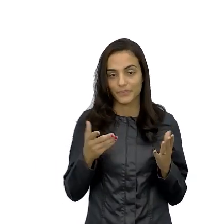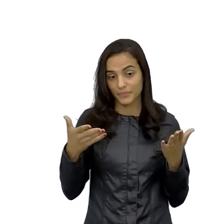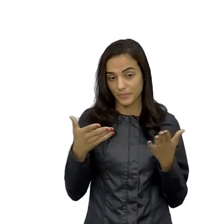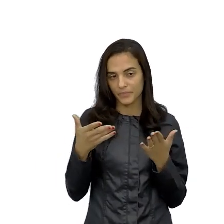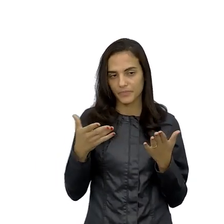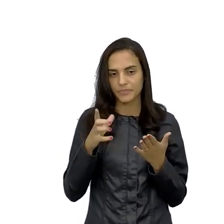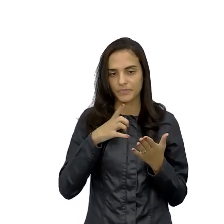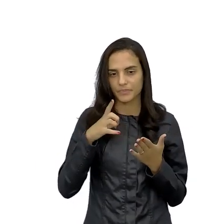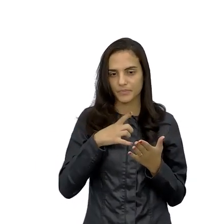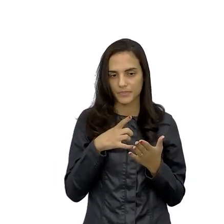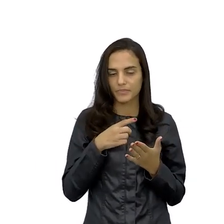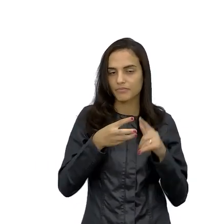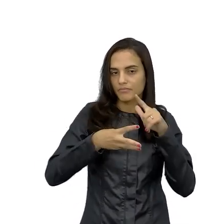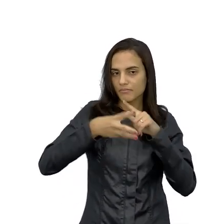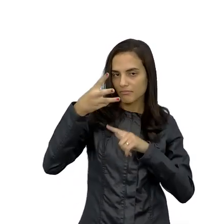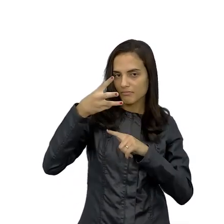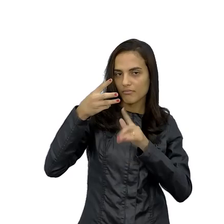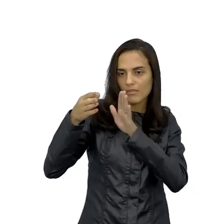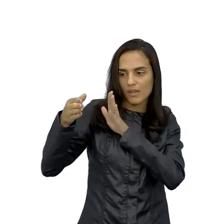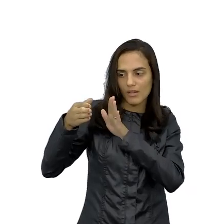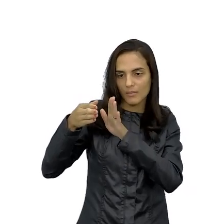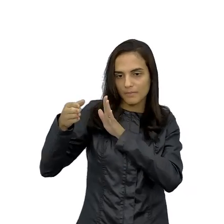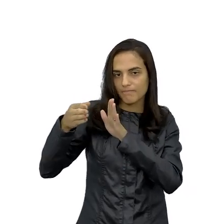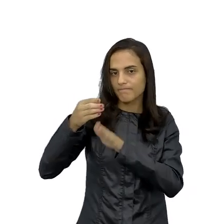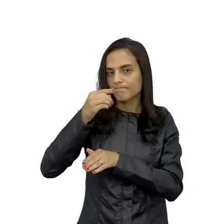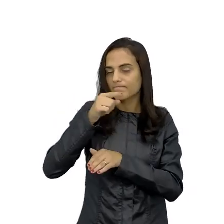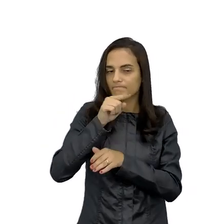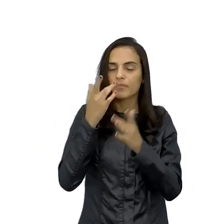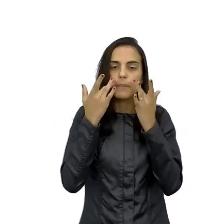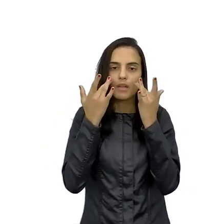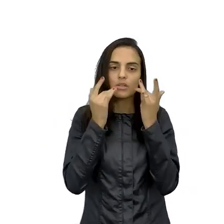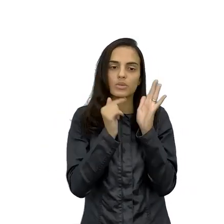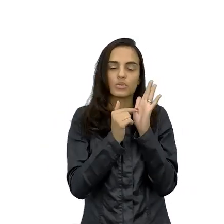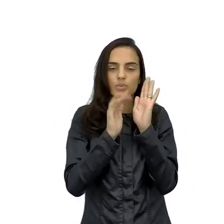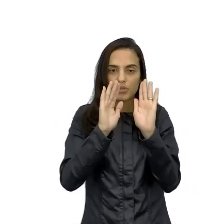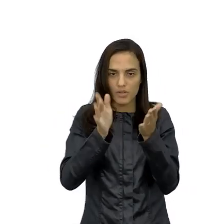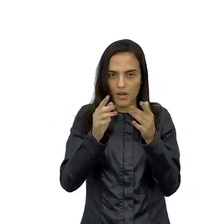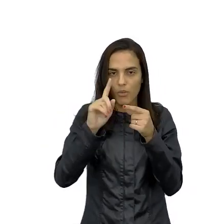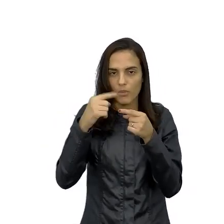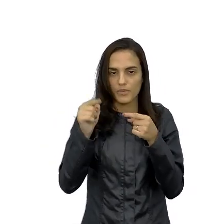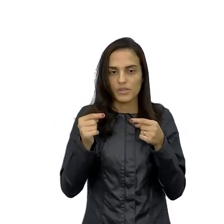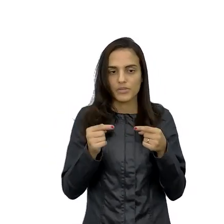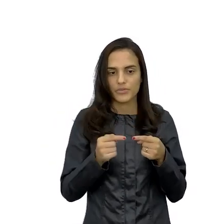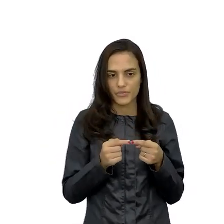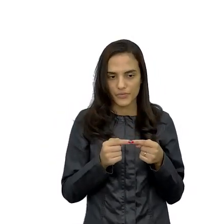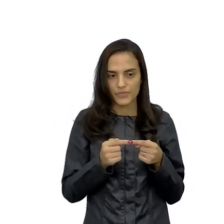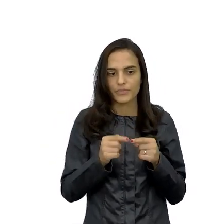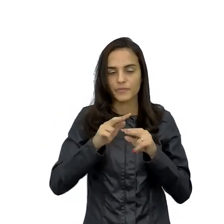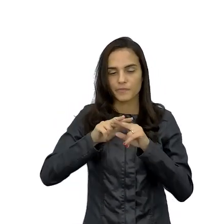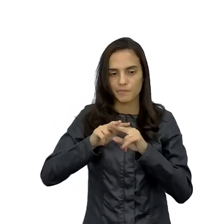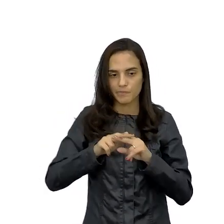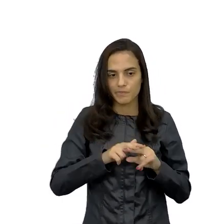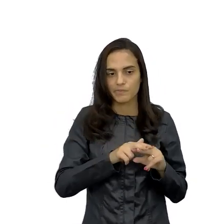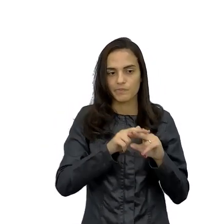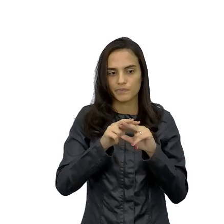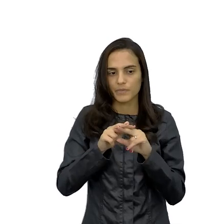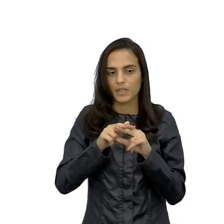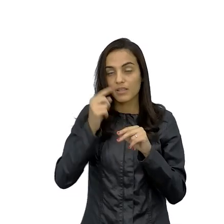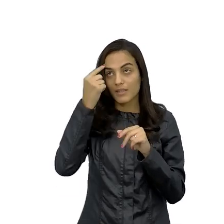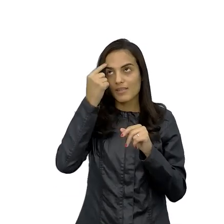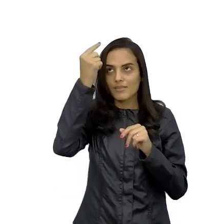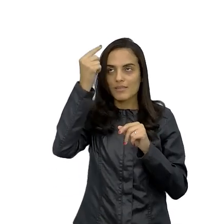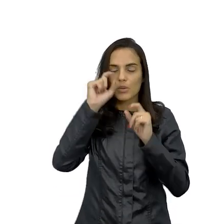no fundo, 3 momentos, né, como a gente já apresentou ali nos objetivos, né, retomar essa